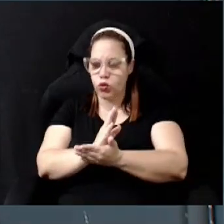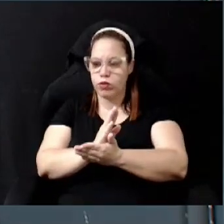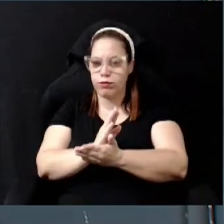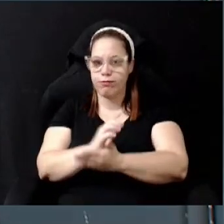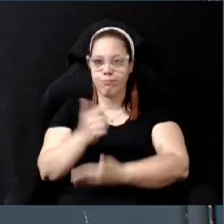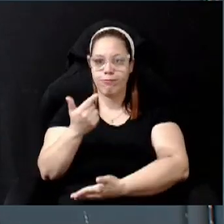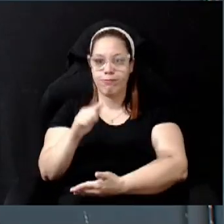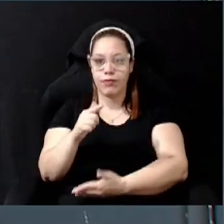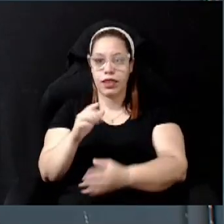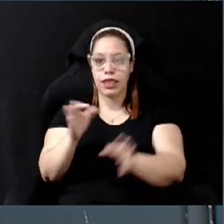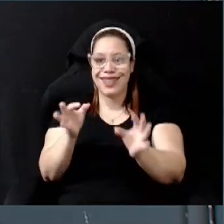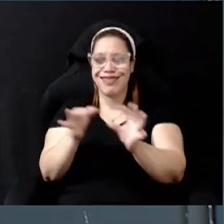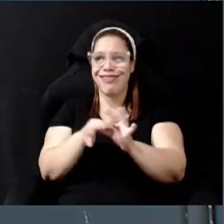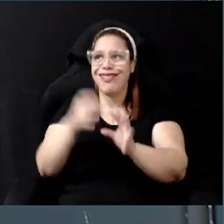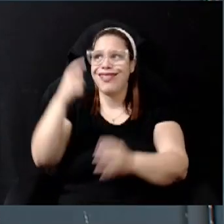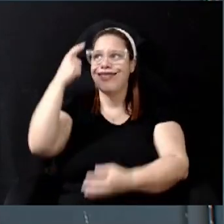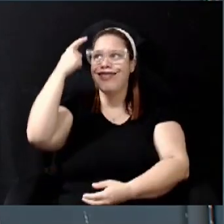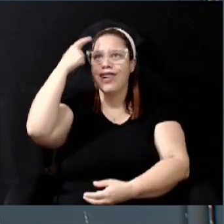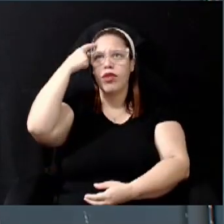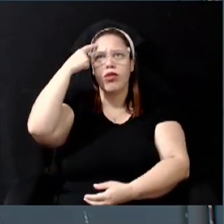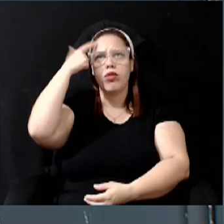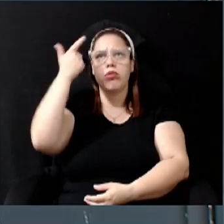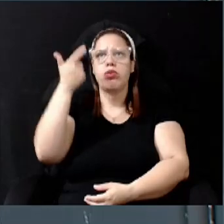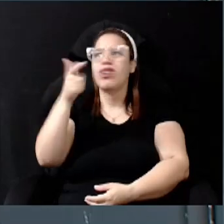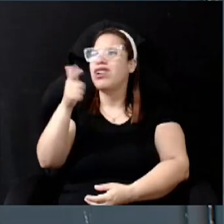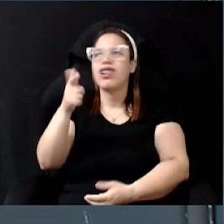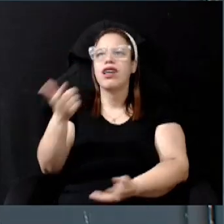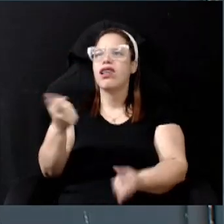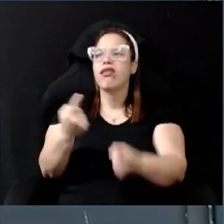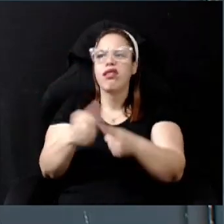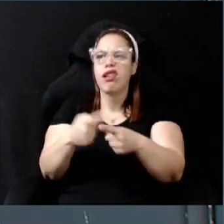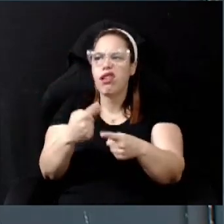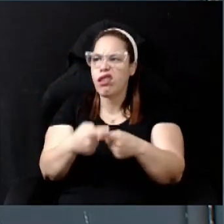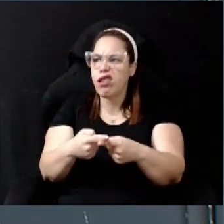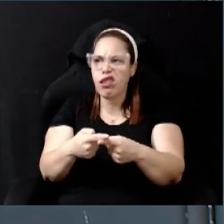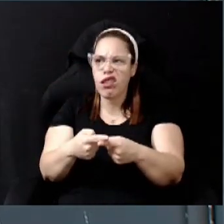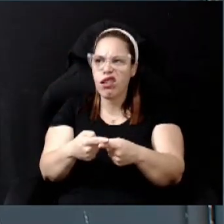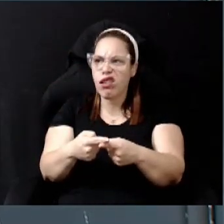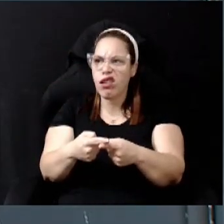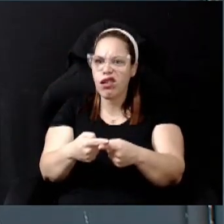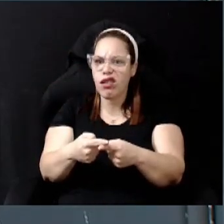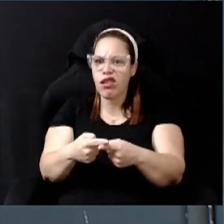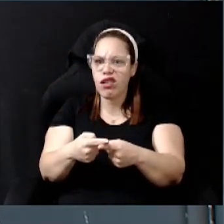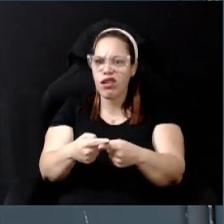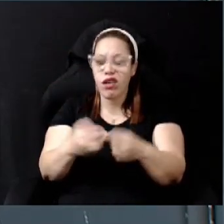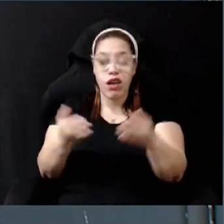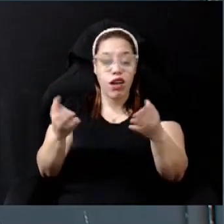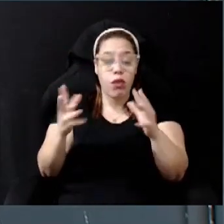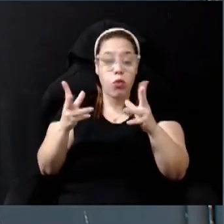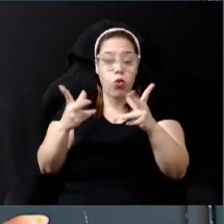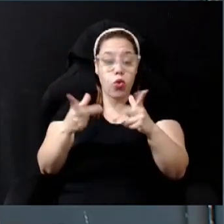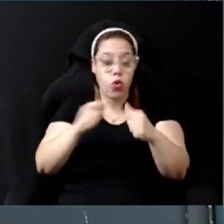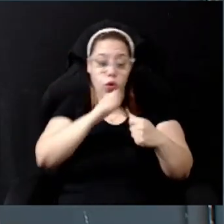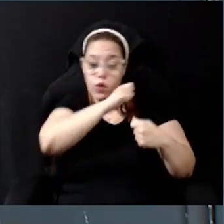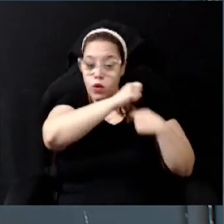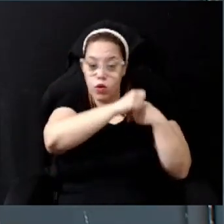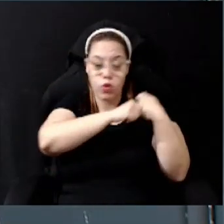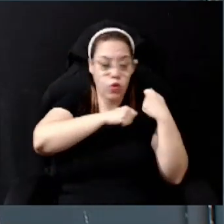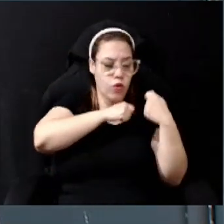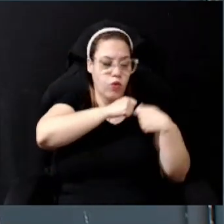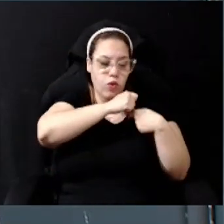muito na minha cabeça, porque ainda não tem, né? Porque a gente hoje é muitas transistas, são muitas mulheres,